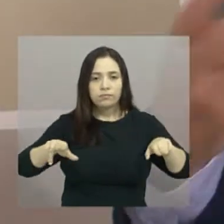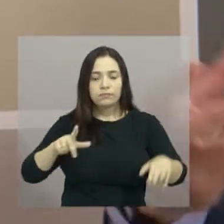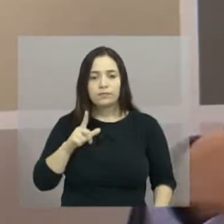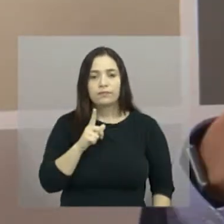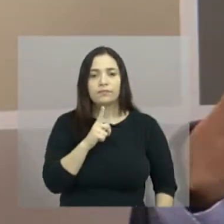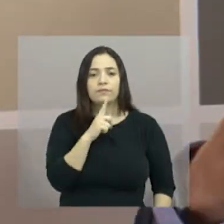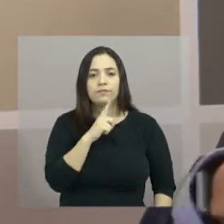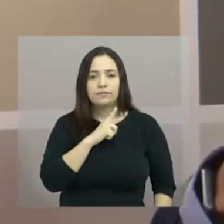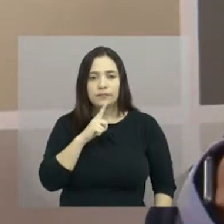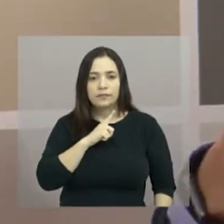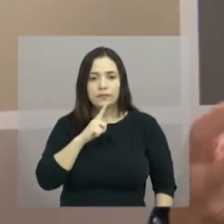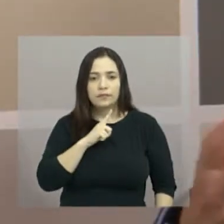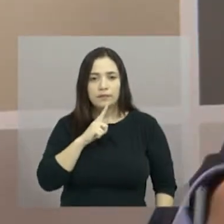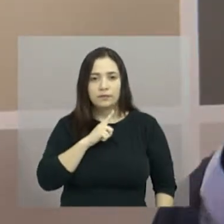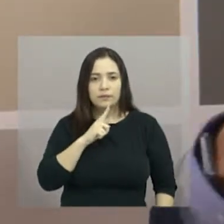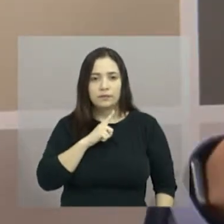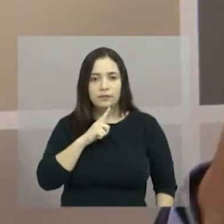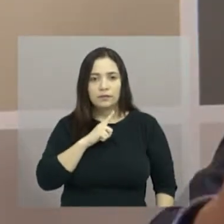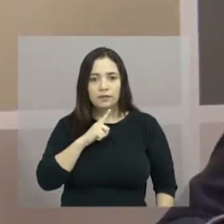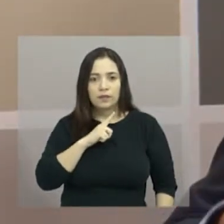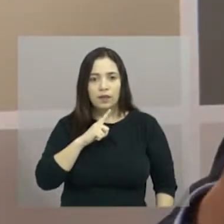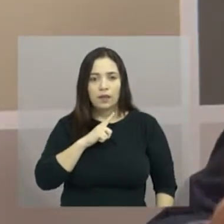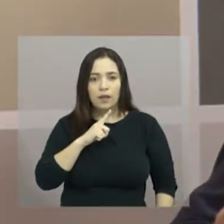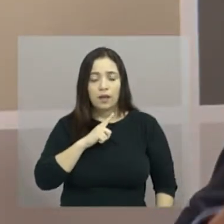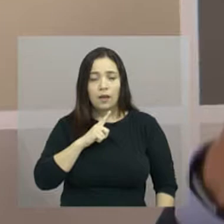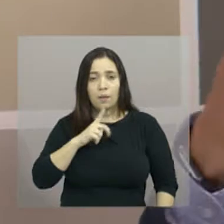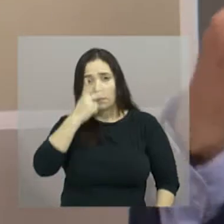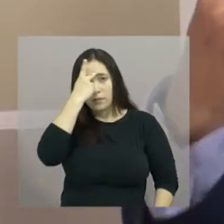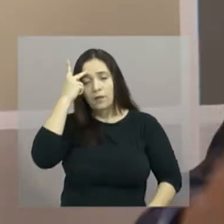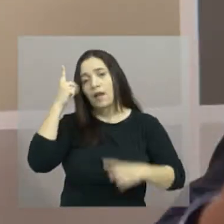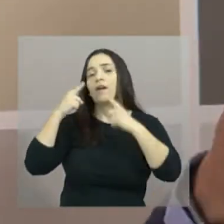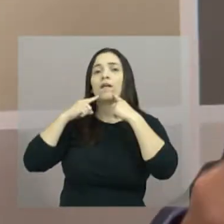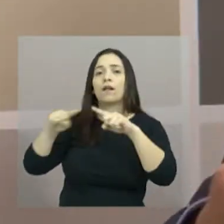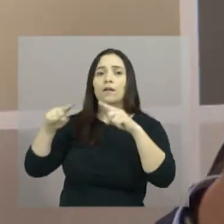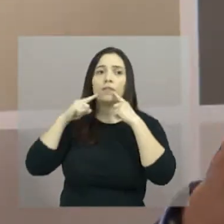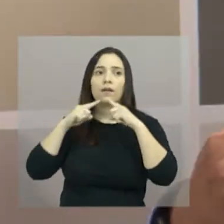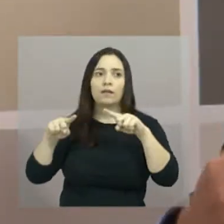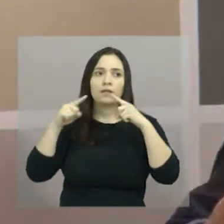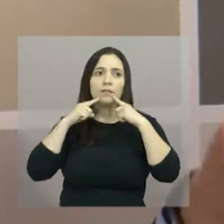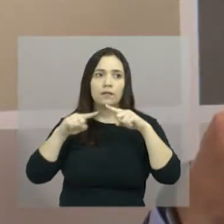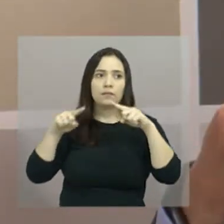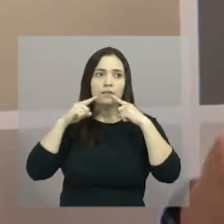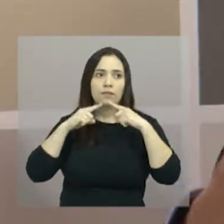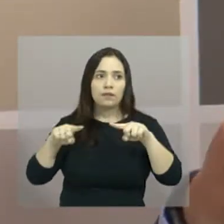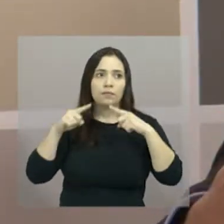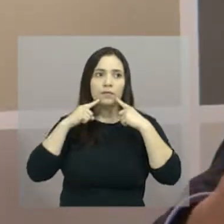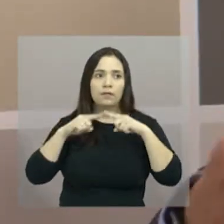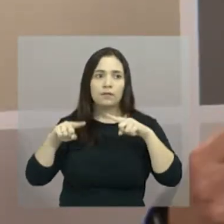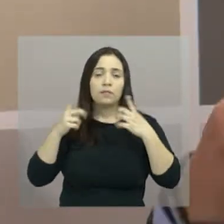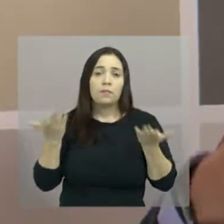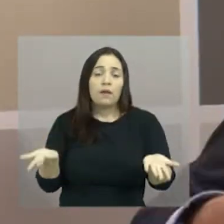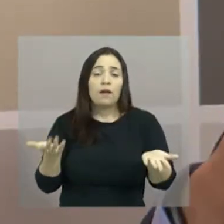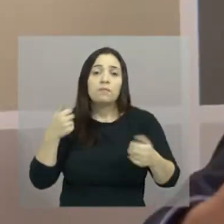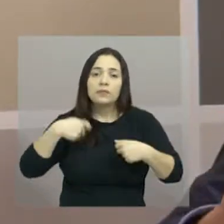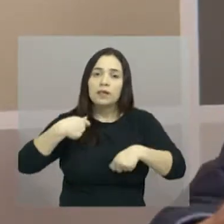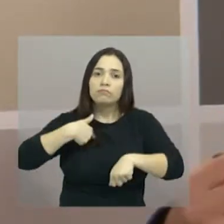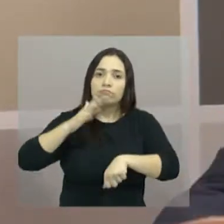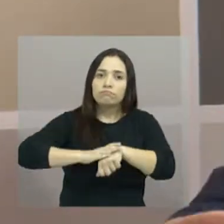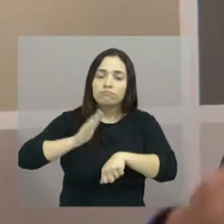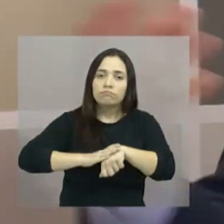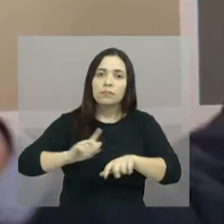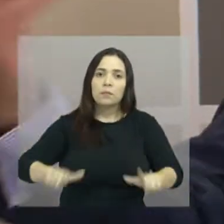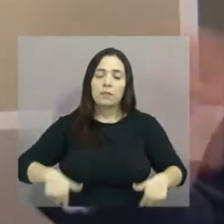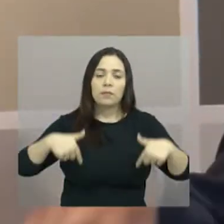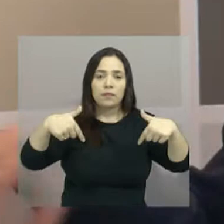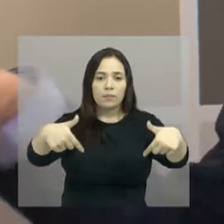tem gente que reclama que o SUS é muito bonito no papel, mas na prática o problema é que falta muito essa corresponsabilização das pessoas que